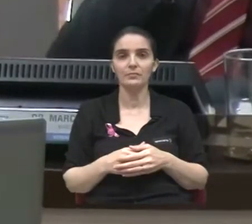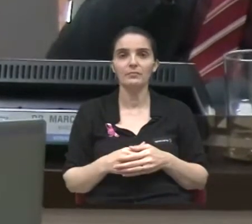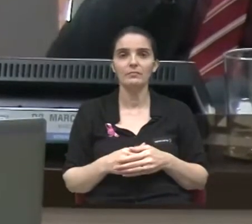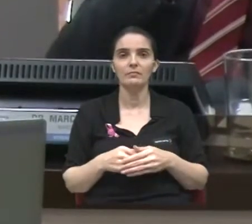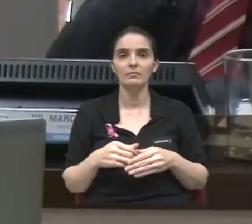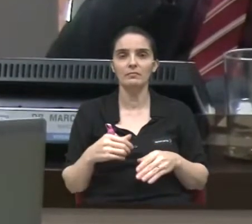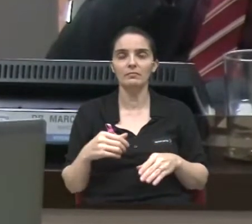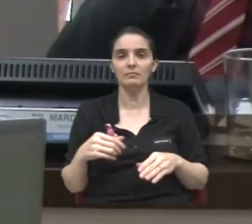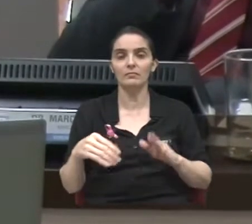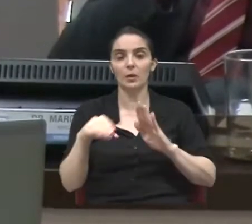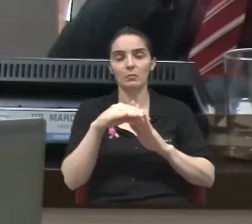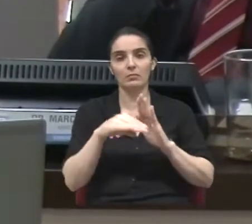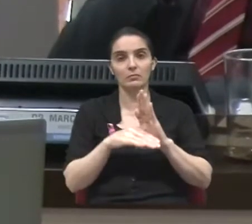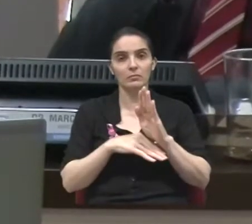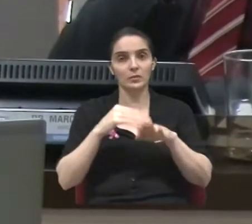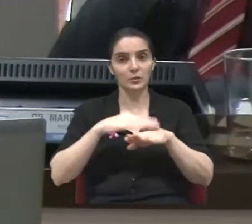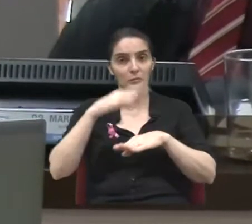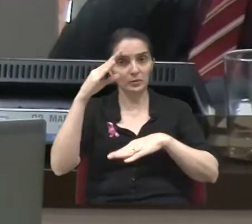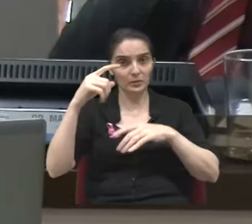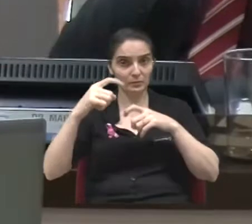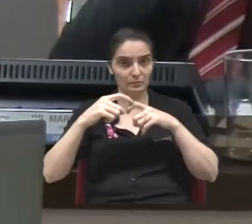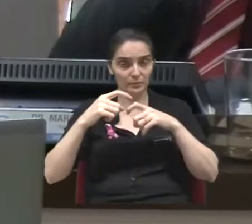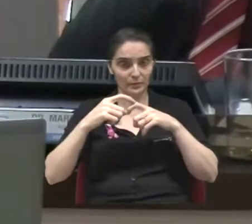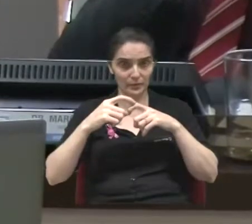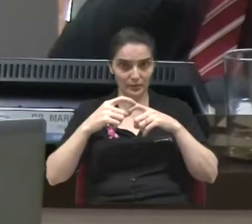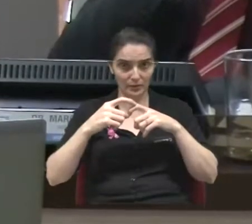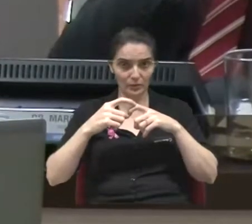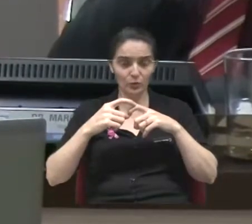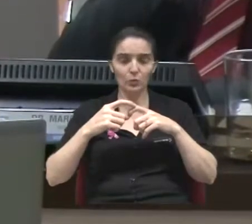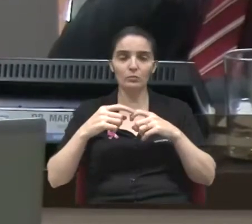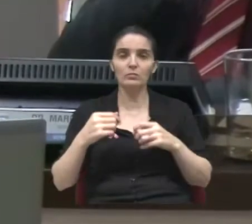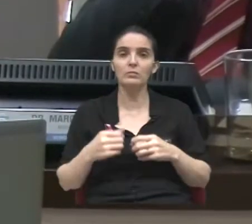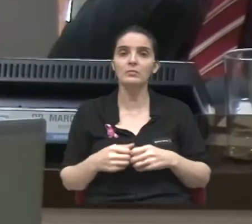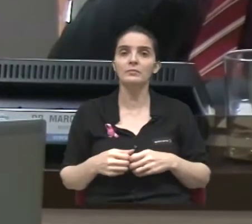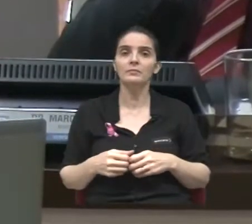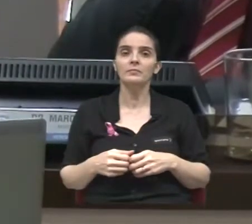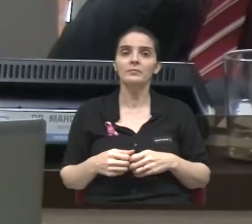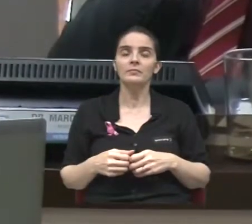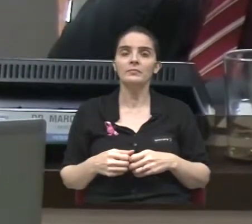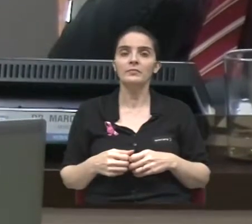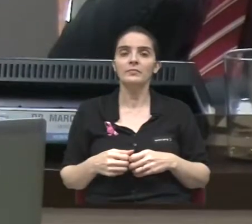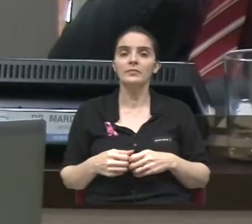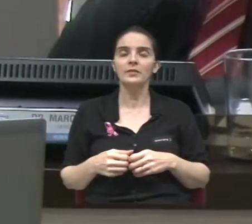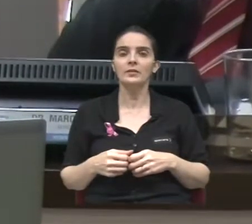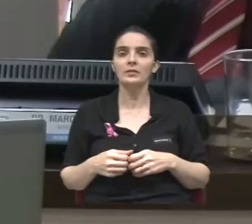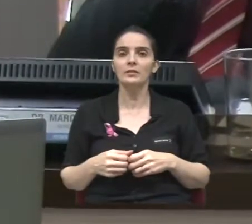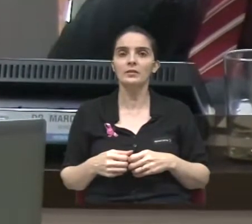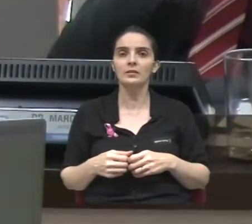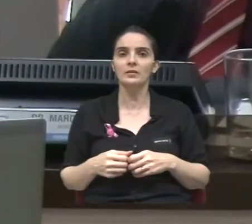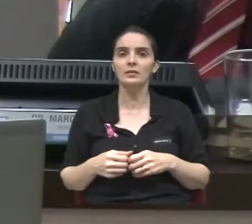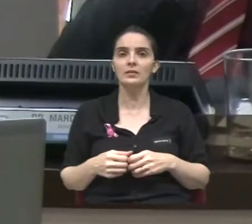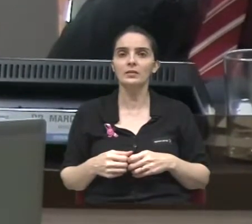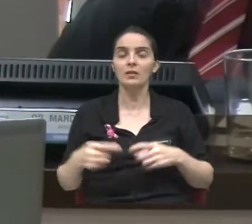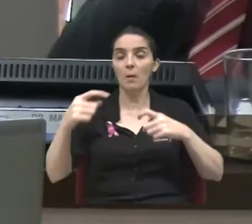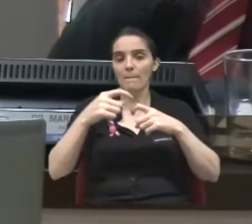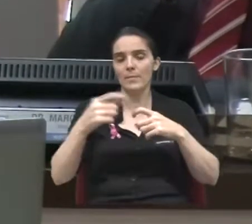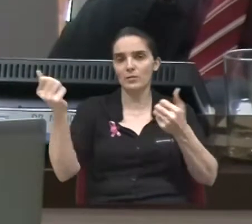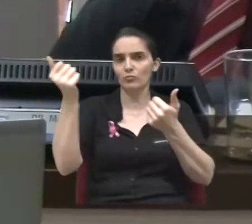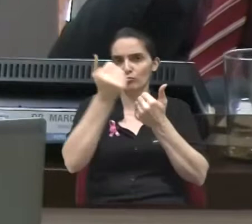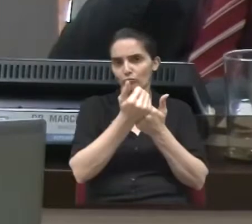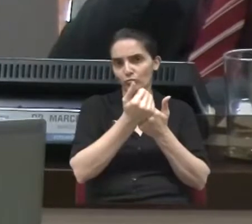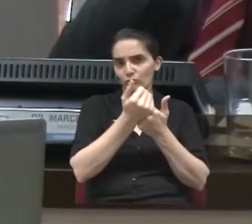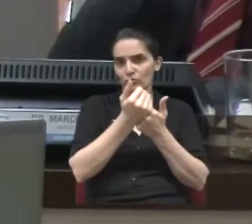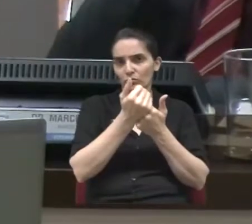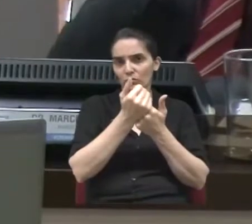que os profissionais cubanos foram embora, eles não foram totalmente preenchidas na região que a pessoa